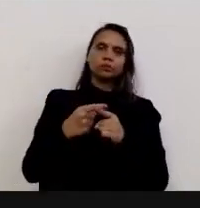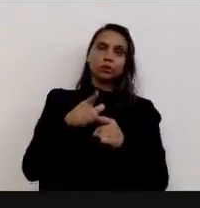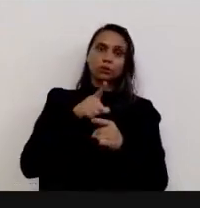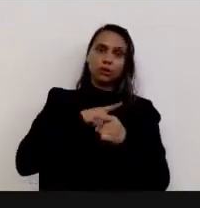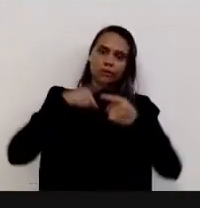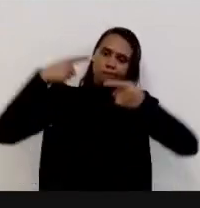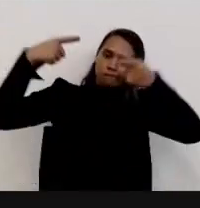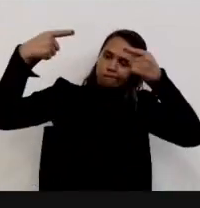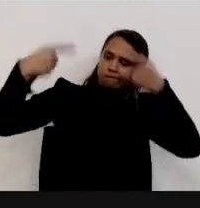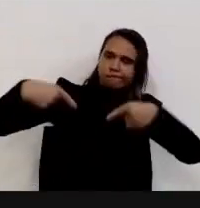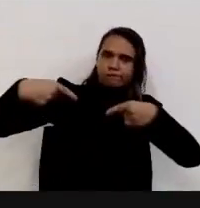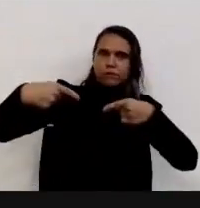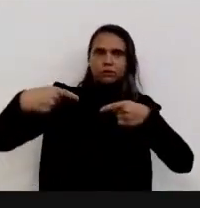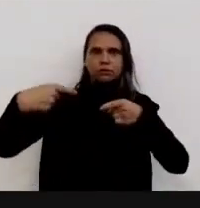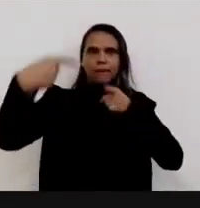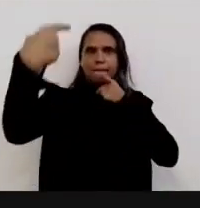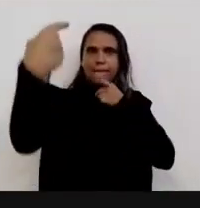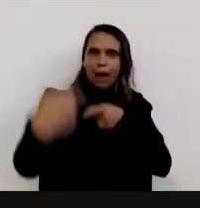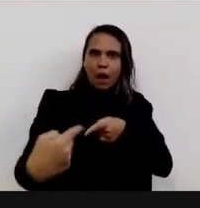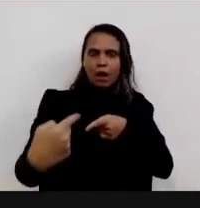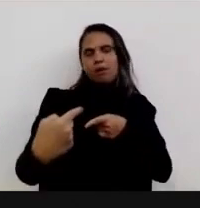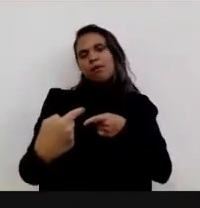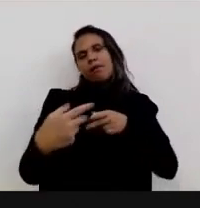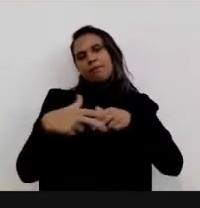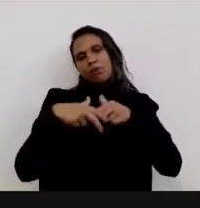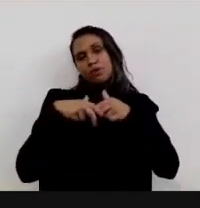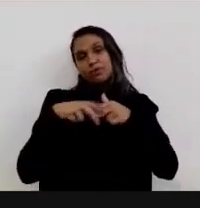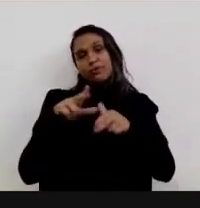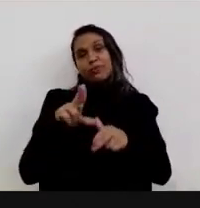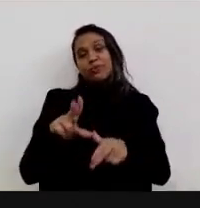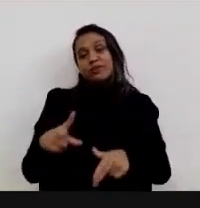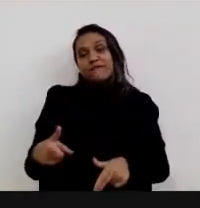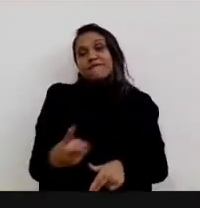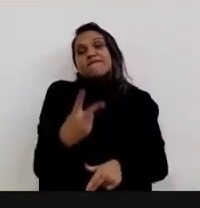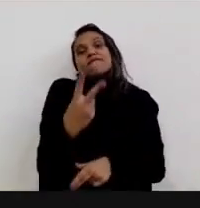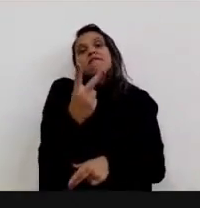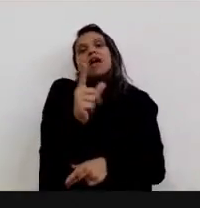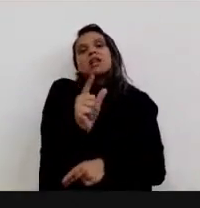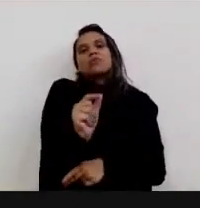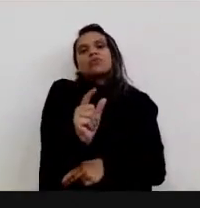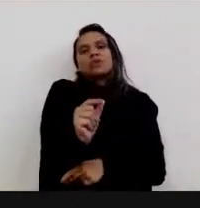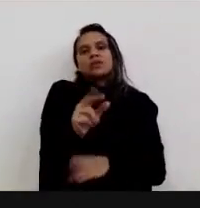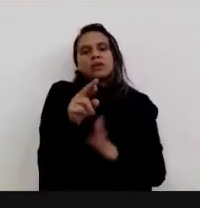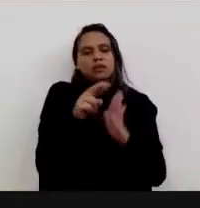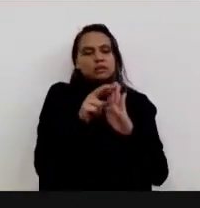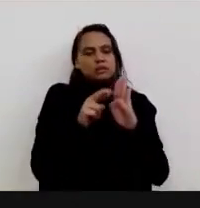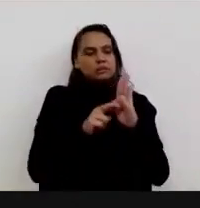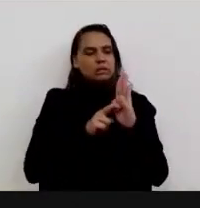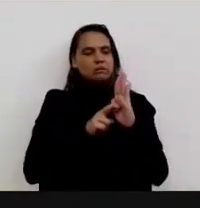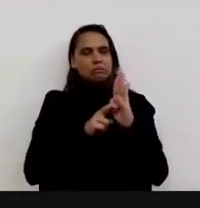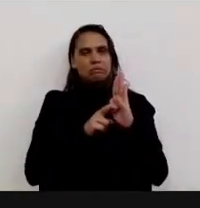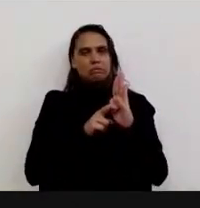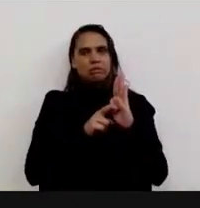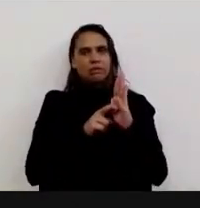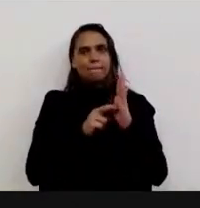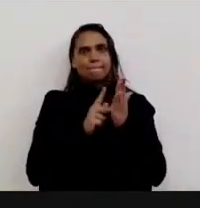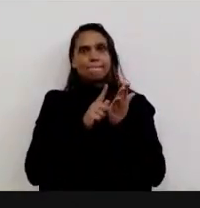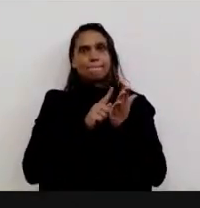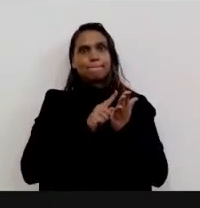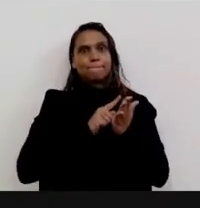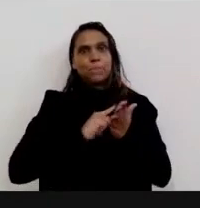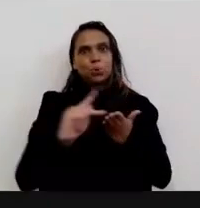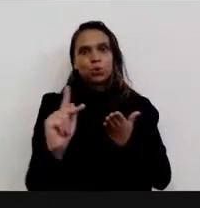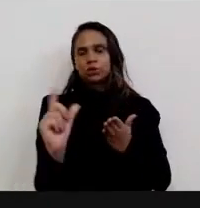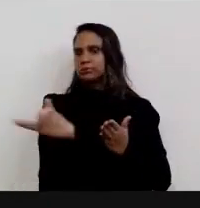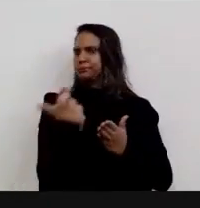competição intralistas e entre as listas, né? Então, o que vale não é a receita bruta dele, né, mas o quão ele